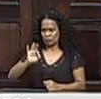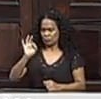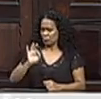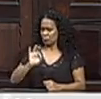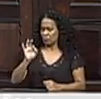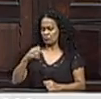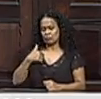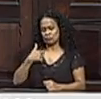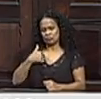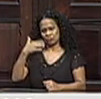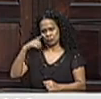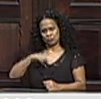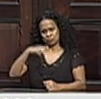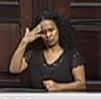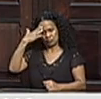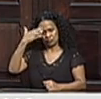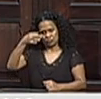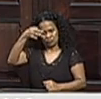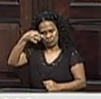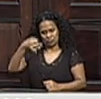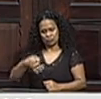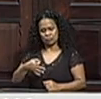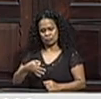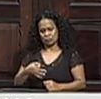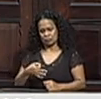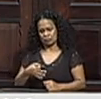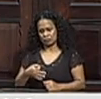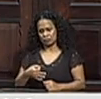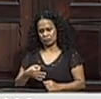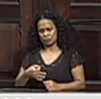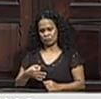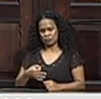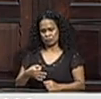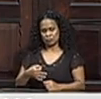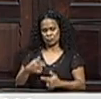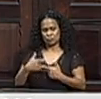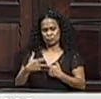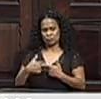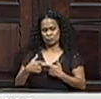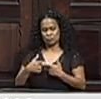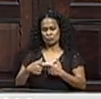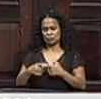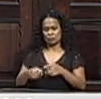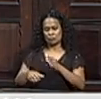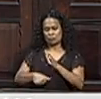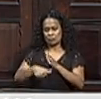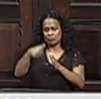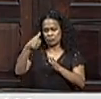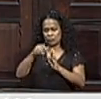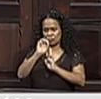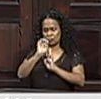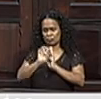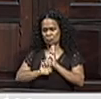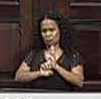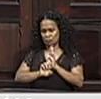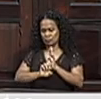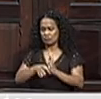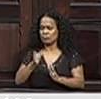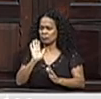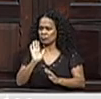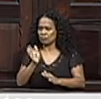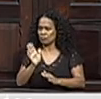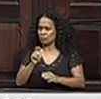certeza absoluta, deputado Luiz Paulo, como é o autor da primeira emenda que trata desse tema, já